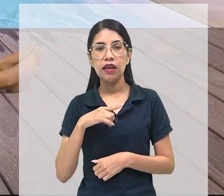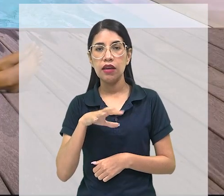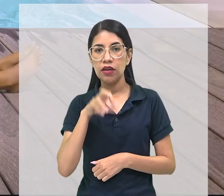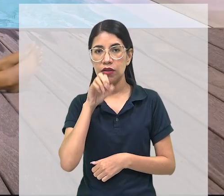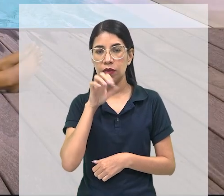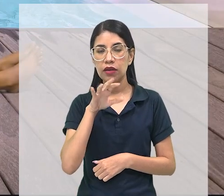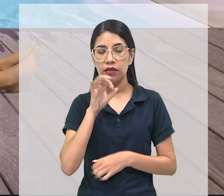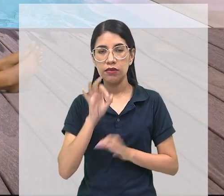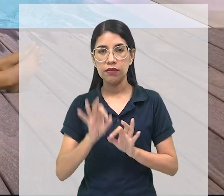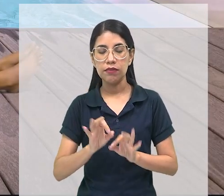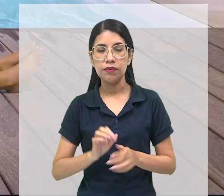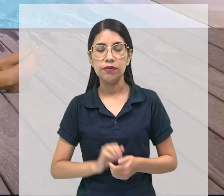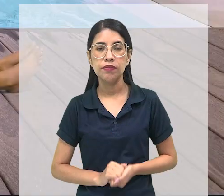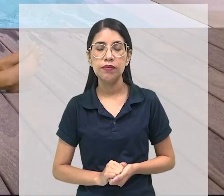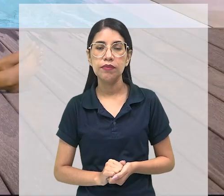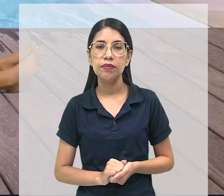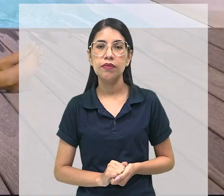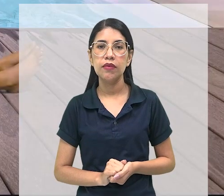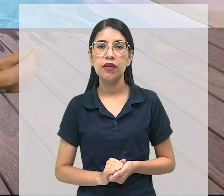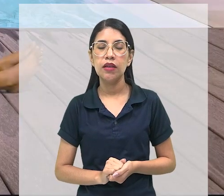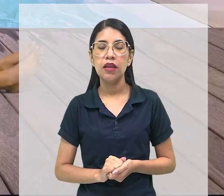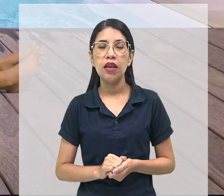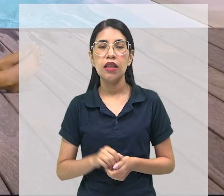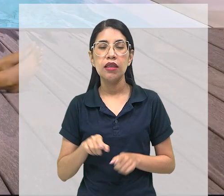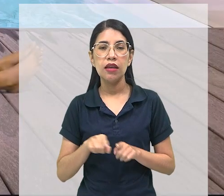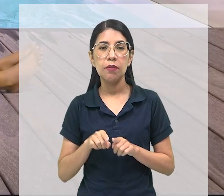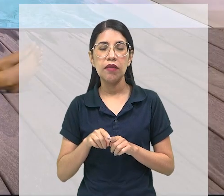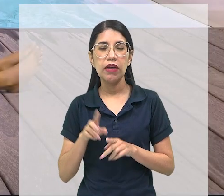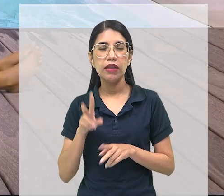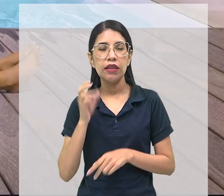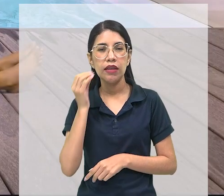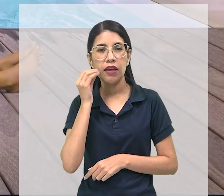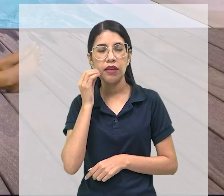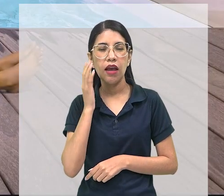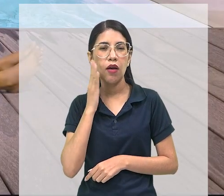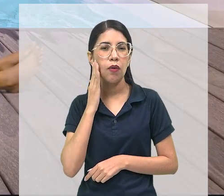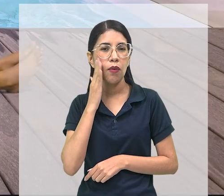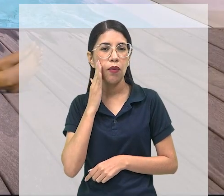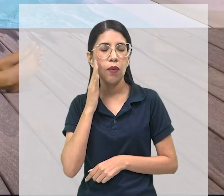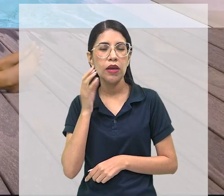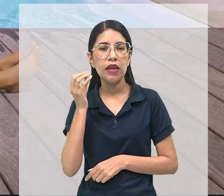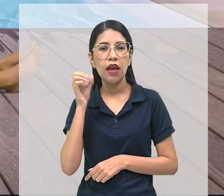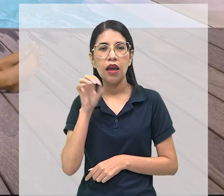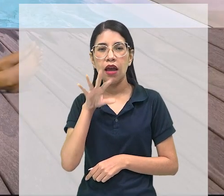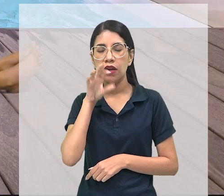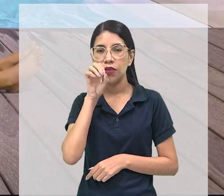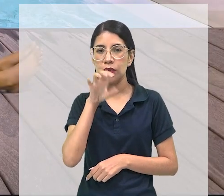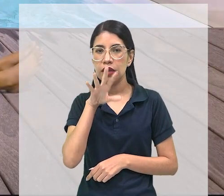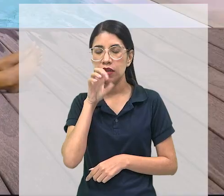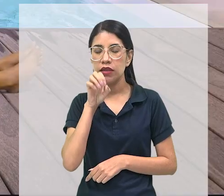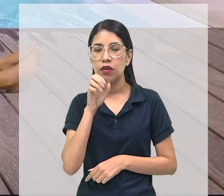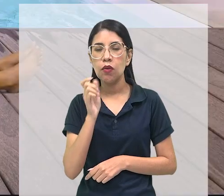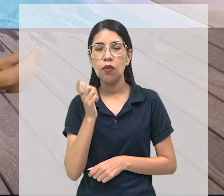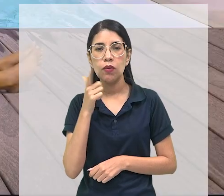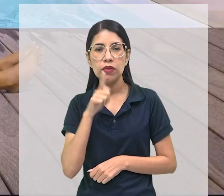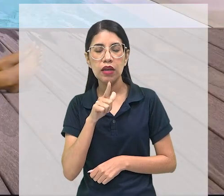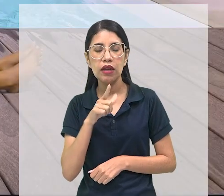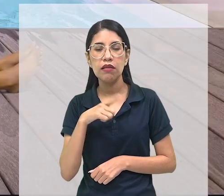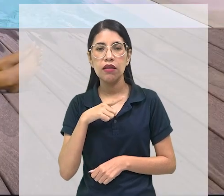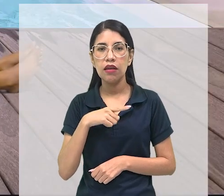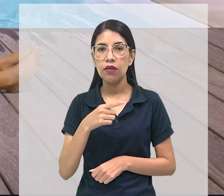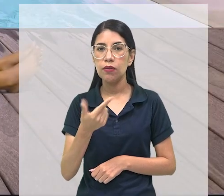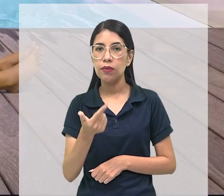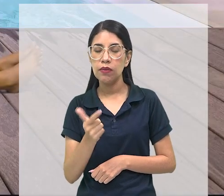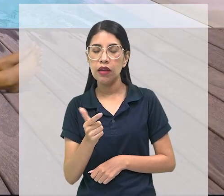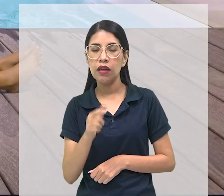a respiração. E o ouvido para sentir o mínimo de ar que possa passar pelas narinas. Então você